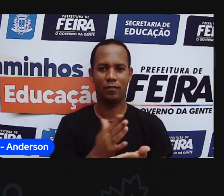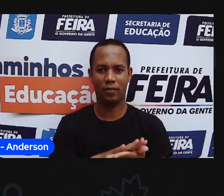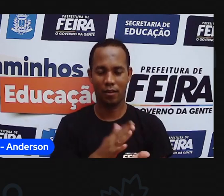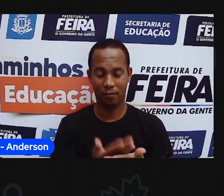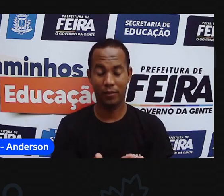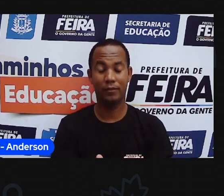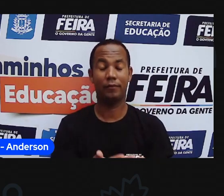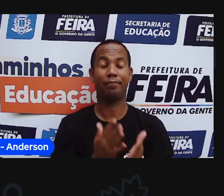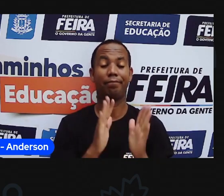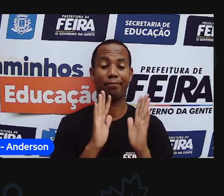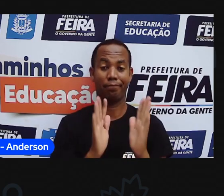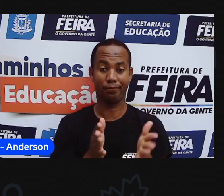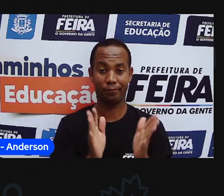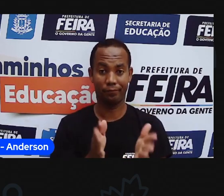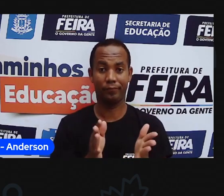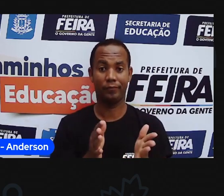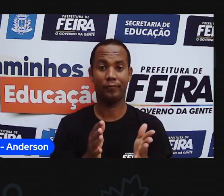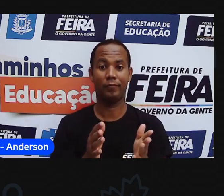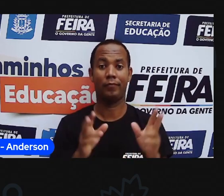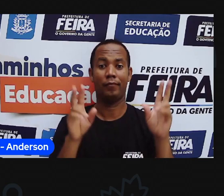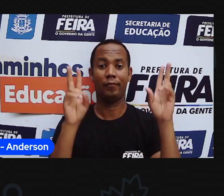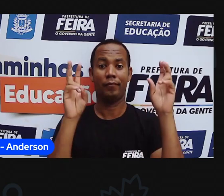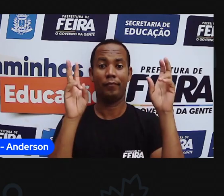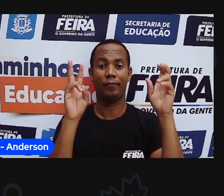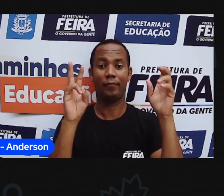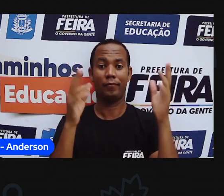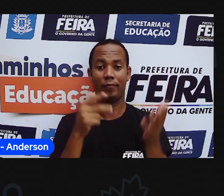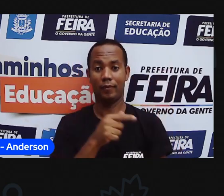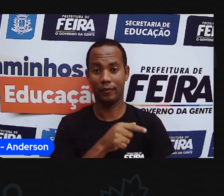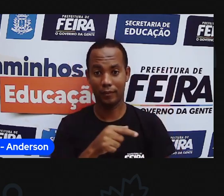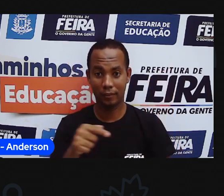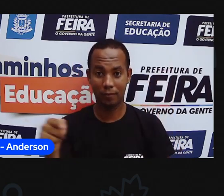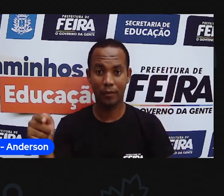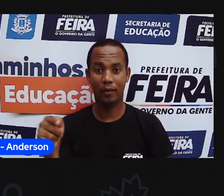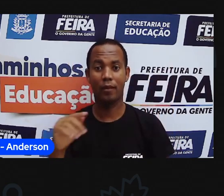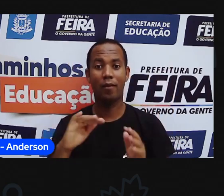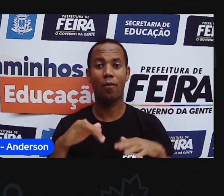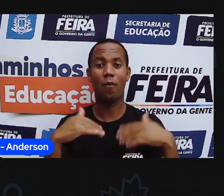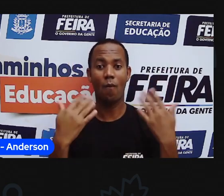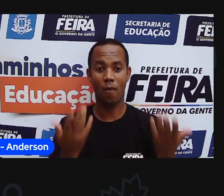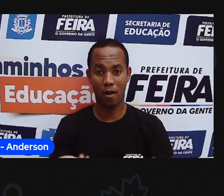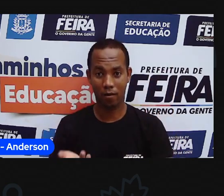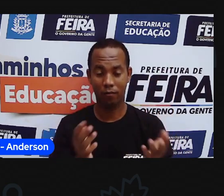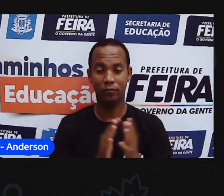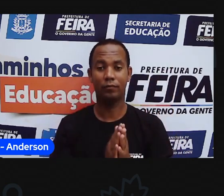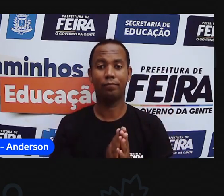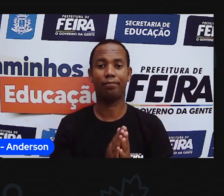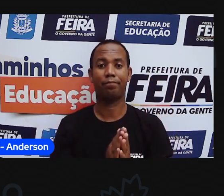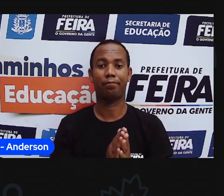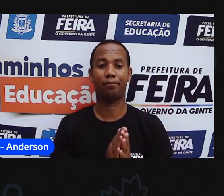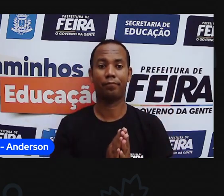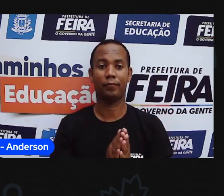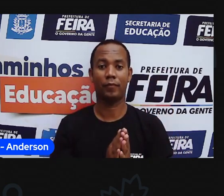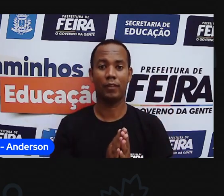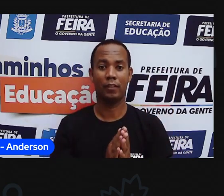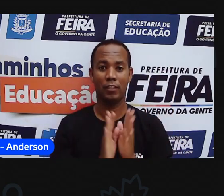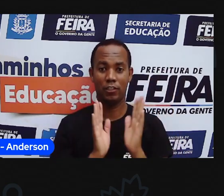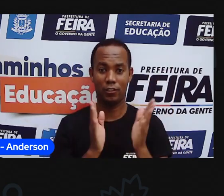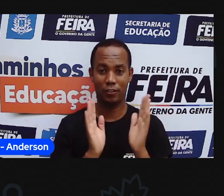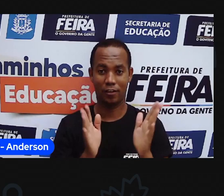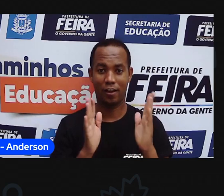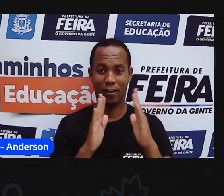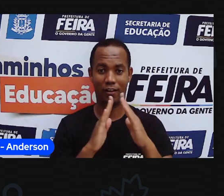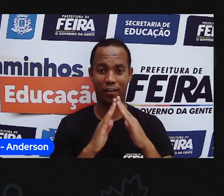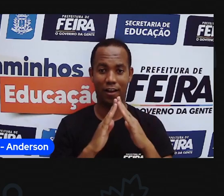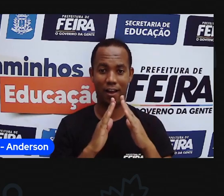consegue imaginar qual será o tema da nossa aula dessa semana? Aproveitaram o feriado, descansaram